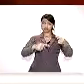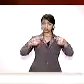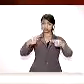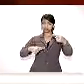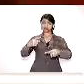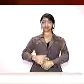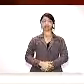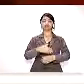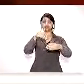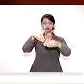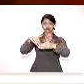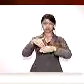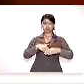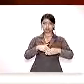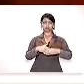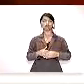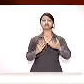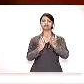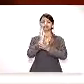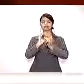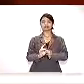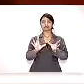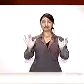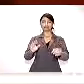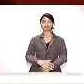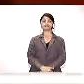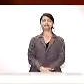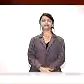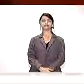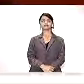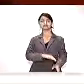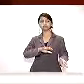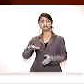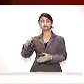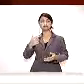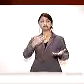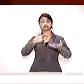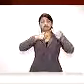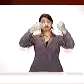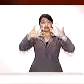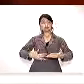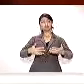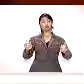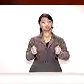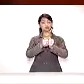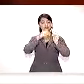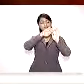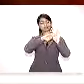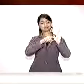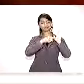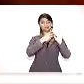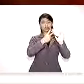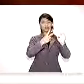discussão em votação aprovados relato em conjunto os itens 32